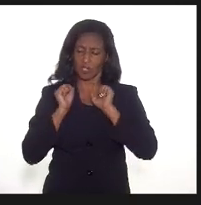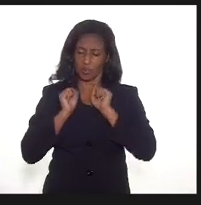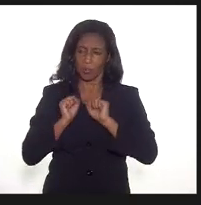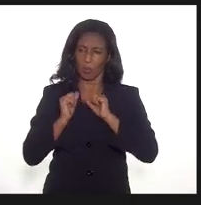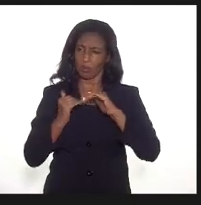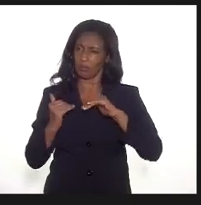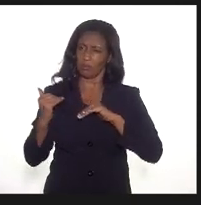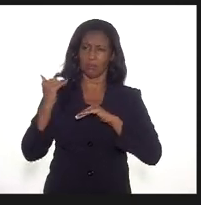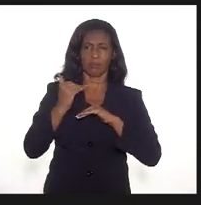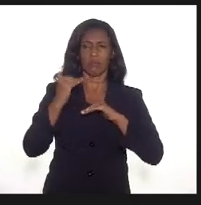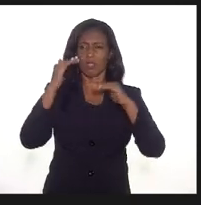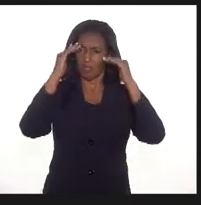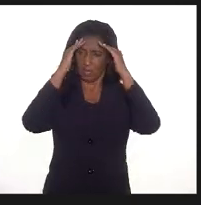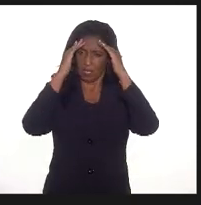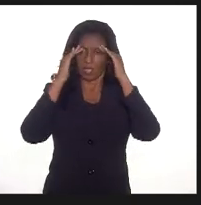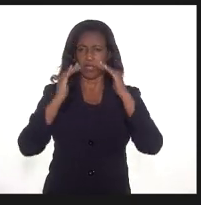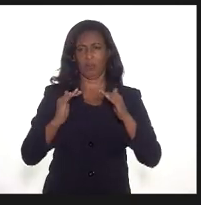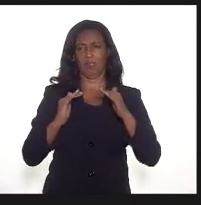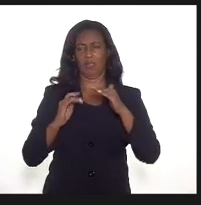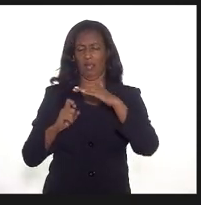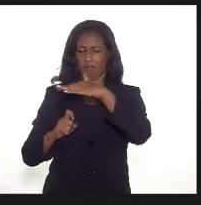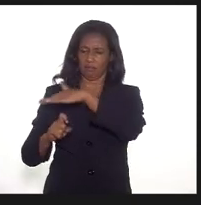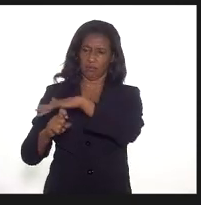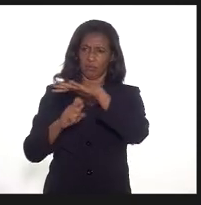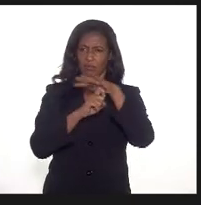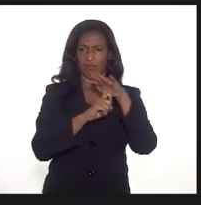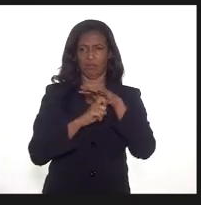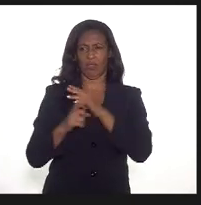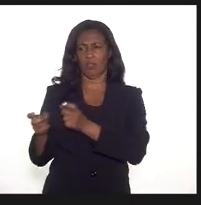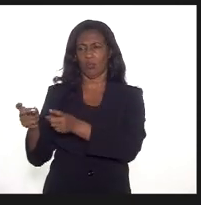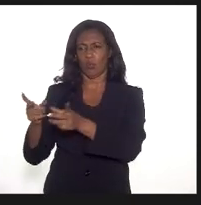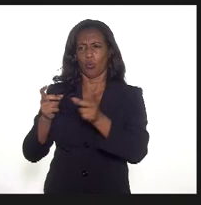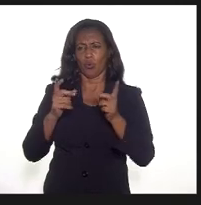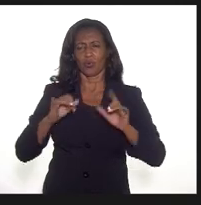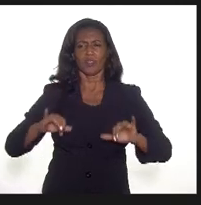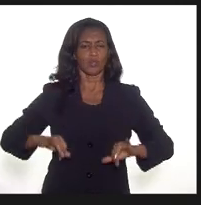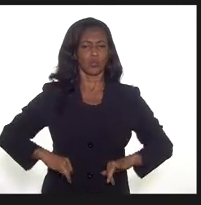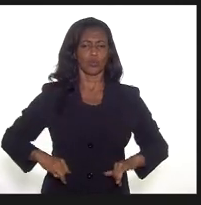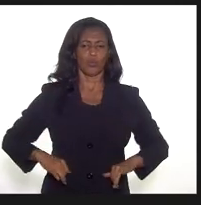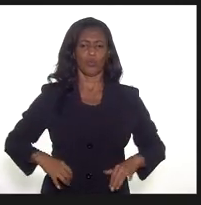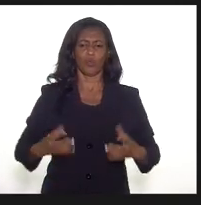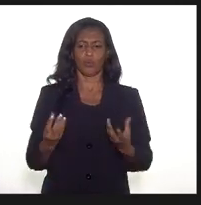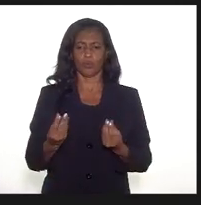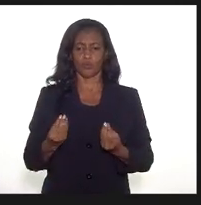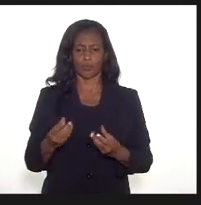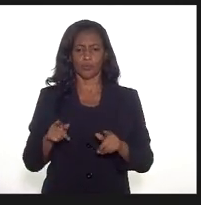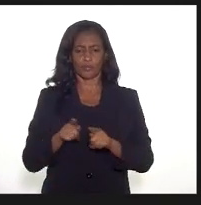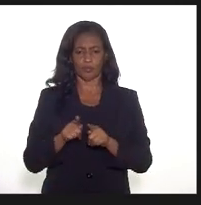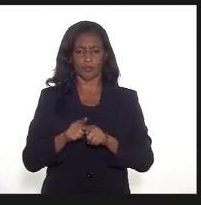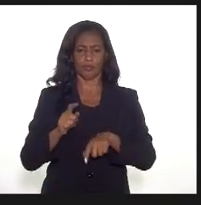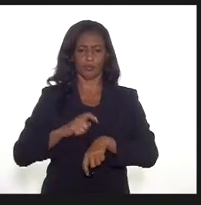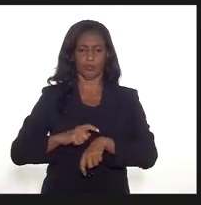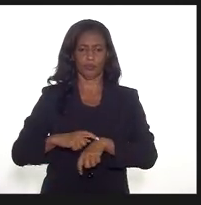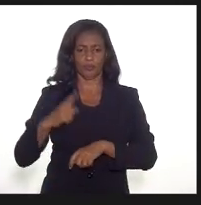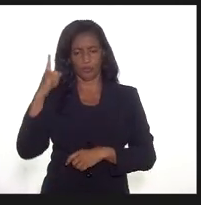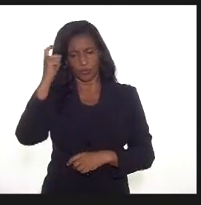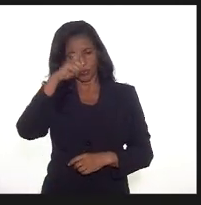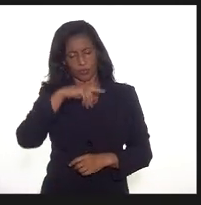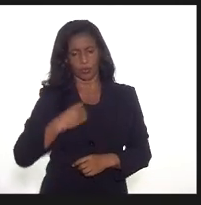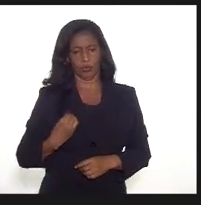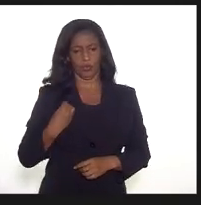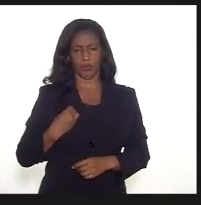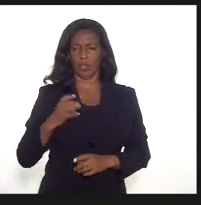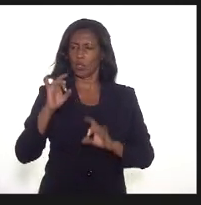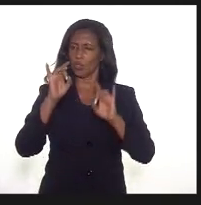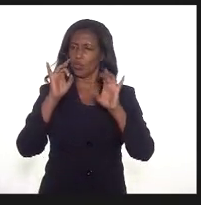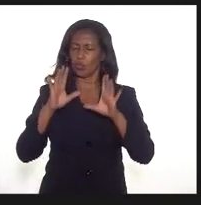sobretudo, respeitar o empreendedor, o empresário, o comerciante, que tem sofrido muito também nesse momento tão crítico que a gente está vivendo. Então, é